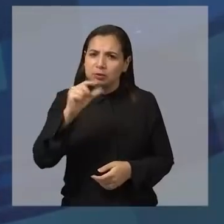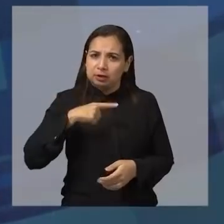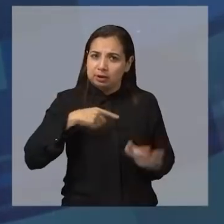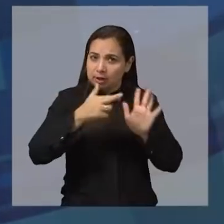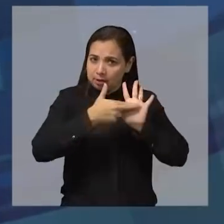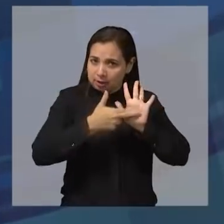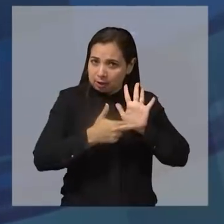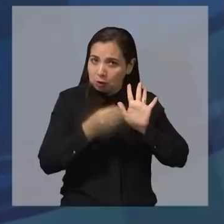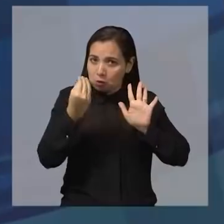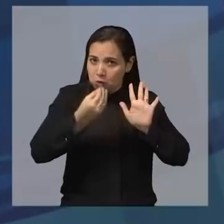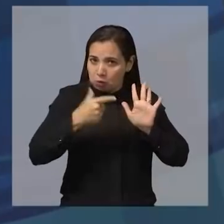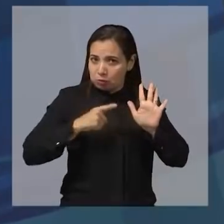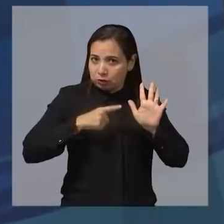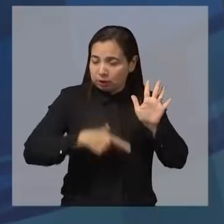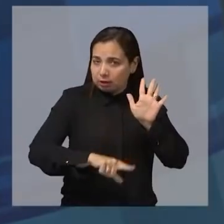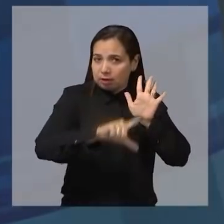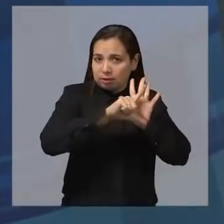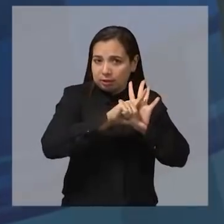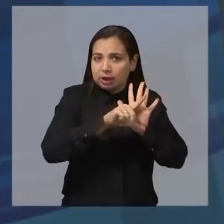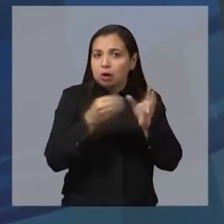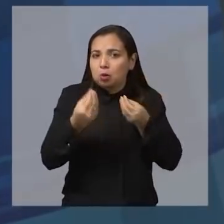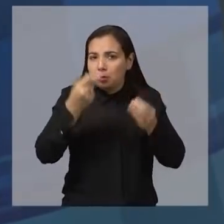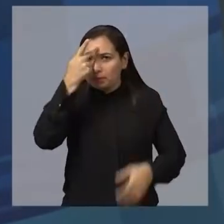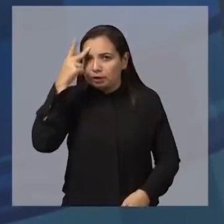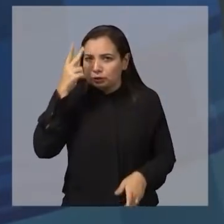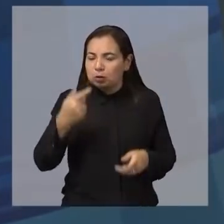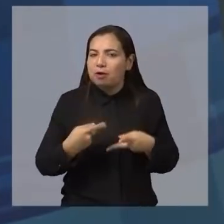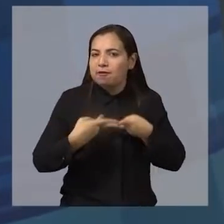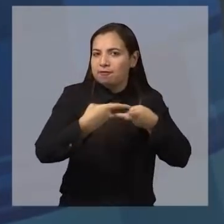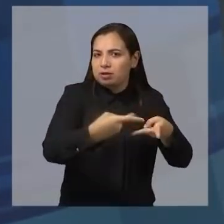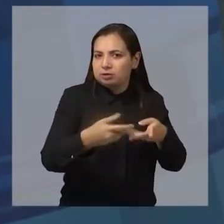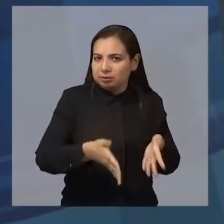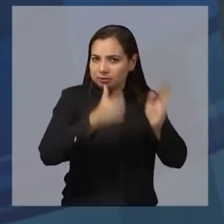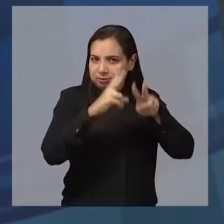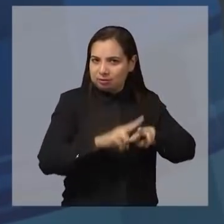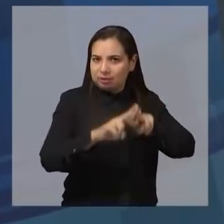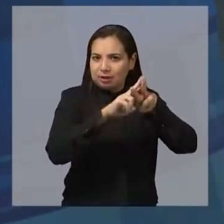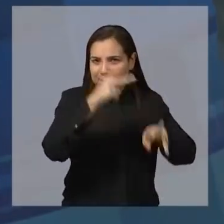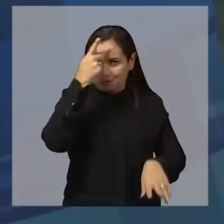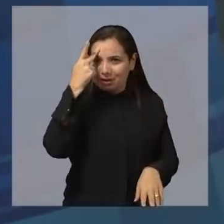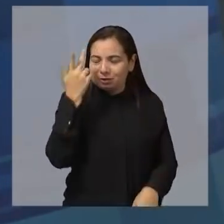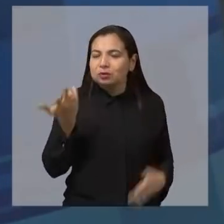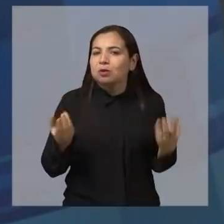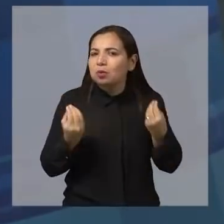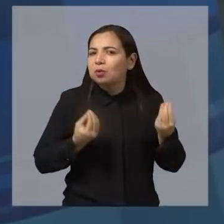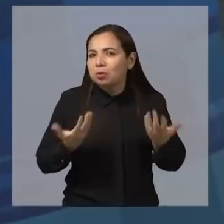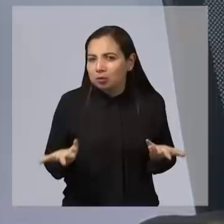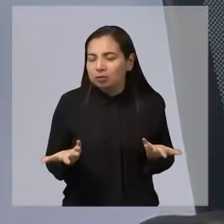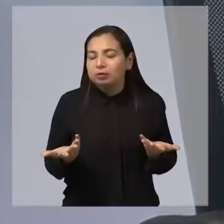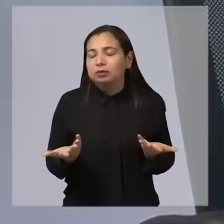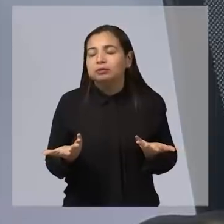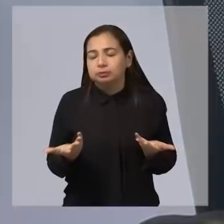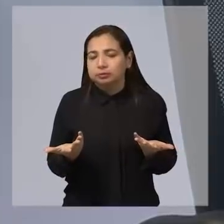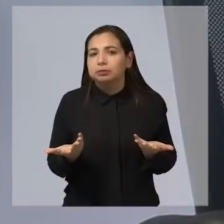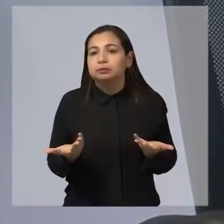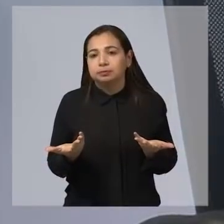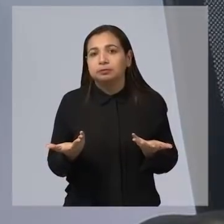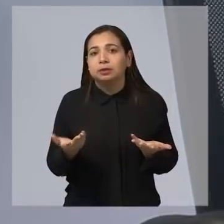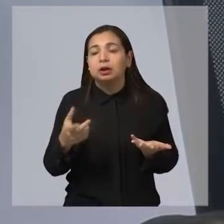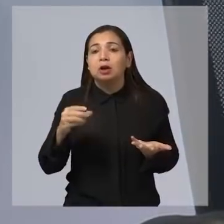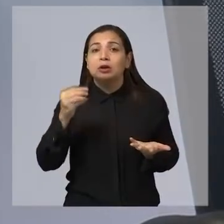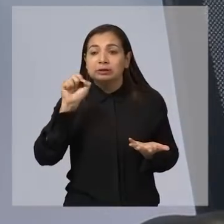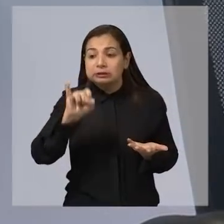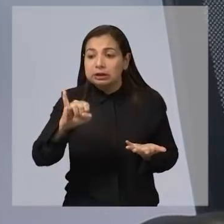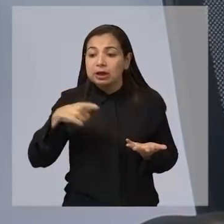visita. Isso é uma... Né? Quando a gente vê filme americano, a visita fala através de um vidro pelo interfone. Pois é. Assim ela não